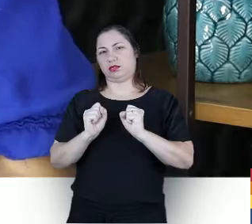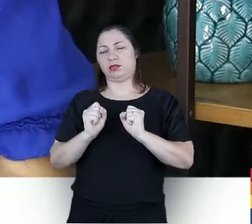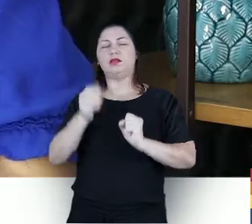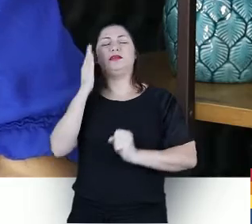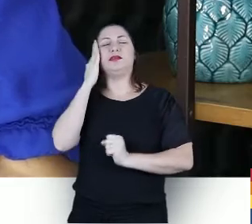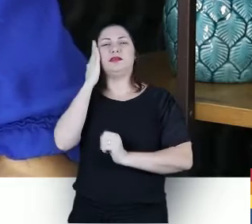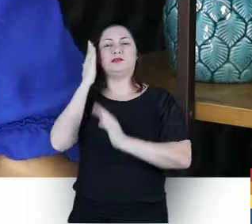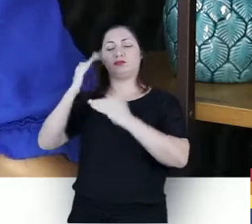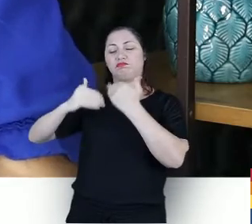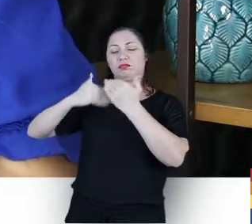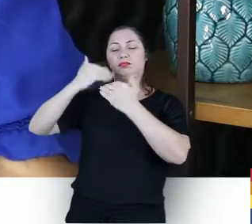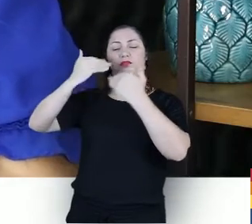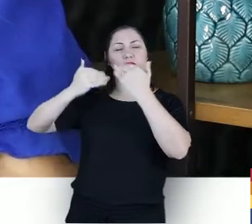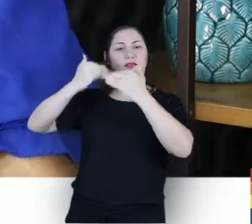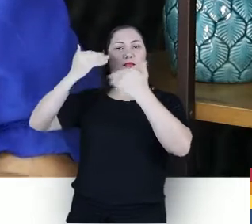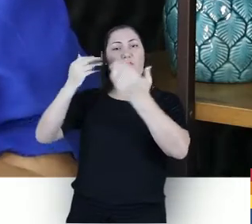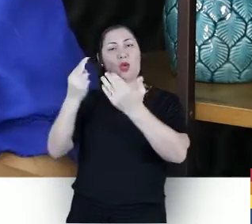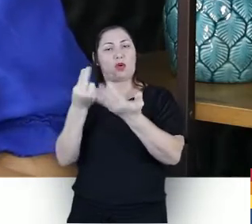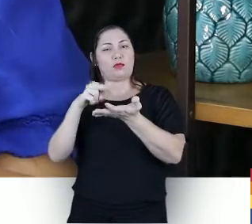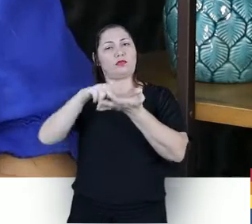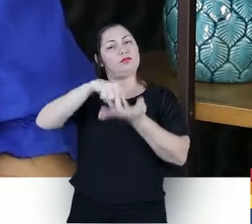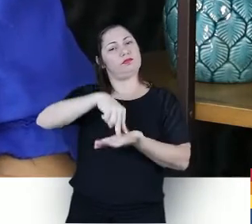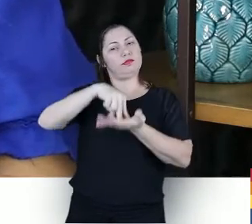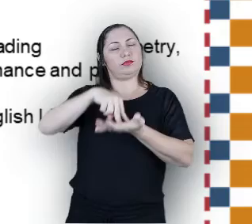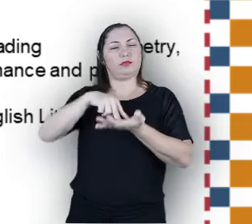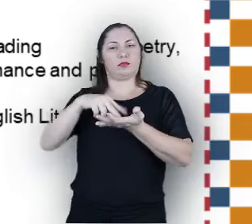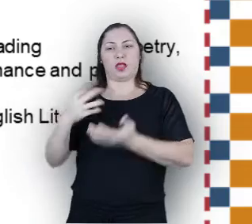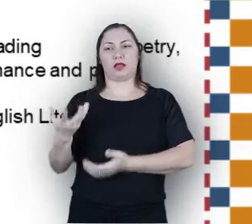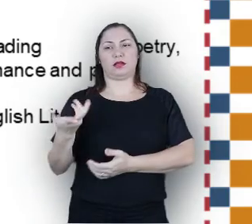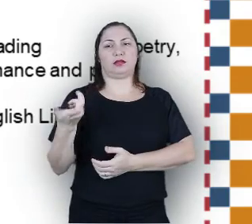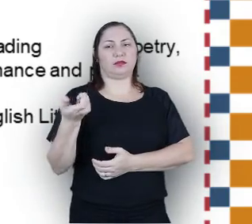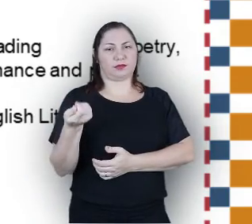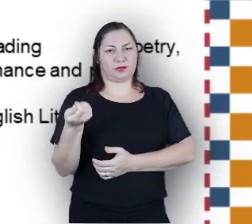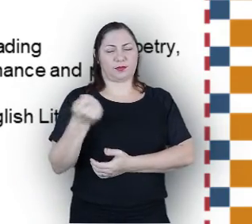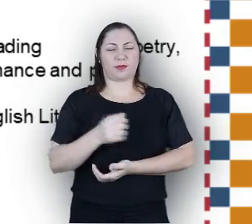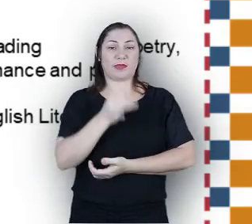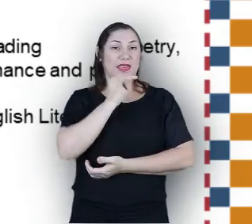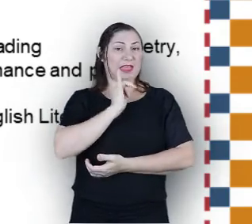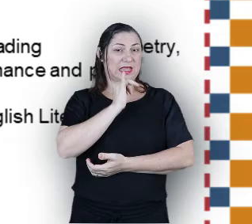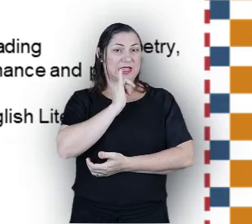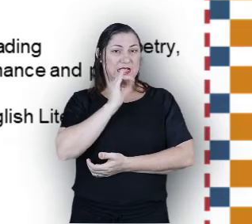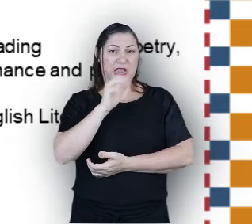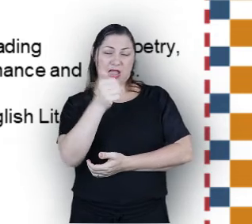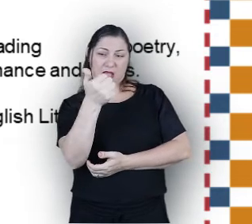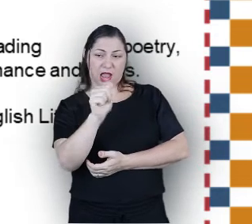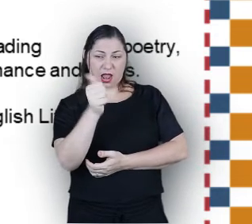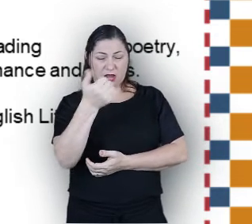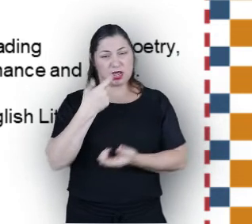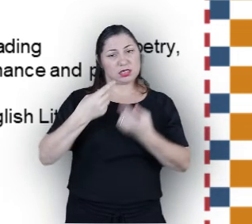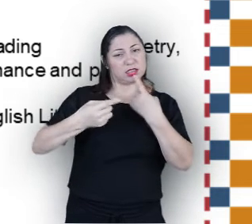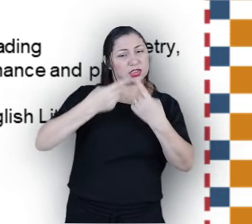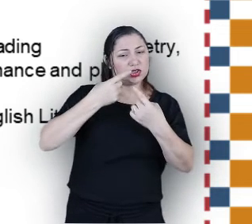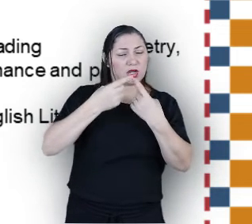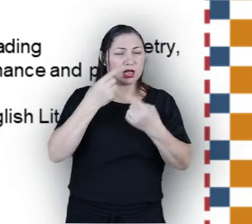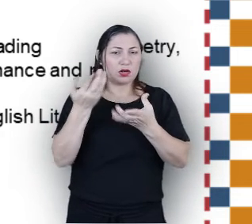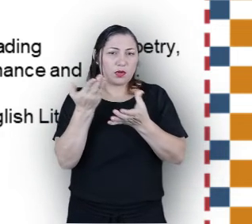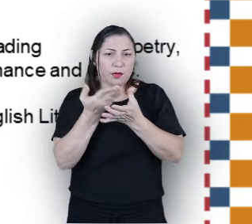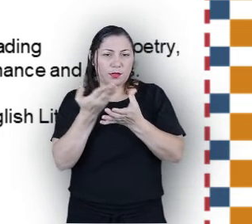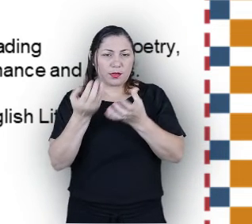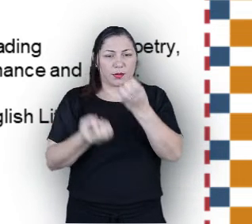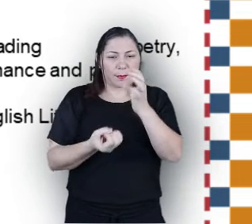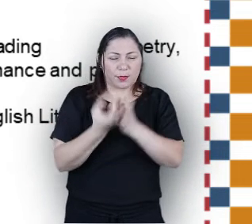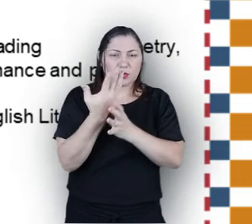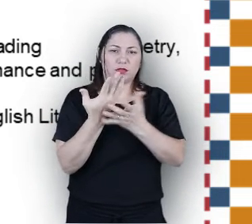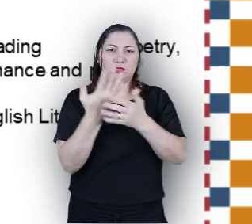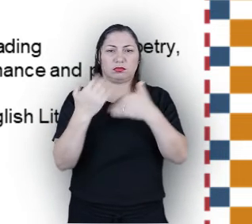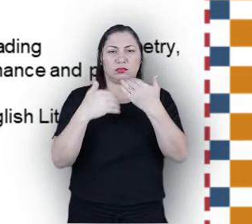de disputa por legitimidade nas práticas de linguagem em suas produções artísticas, corporais e verbais. Eu